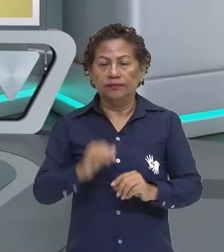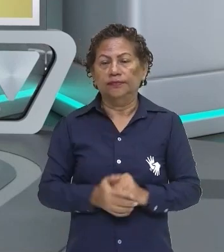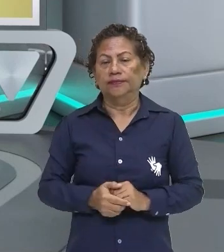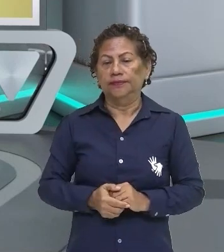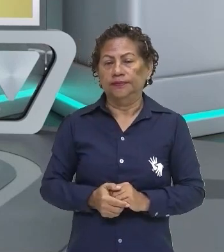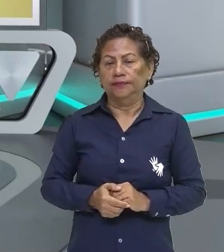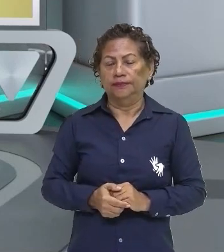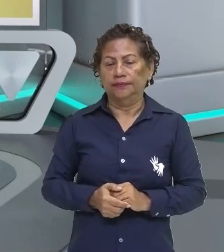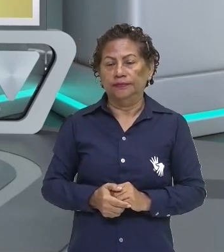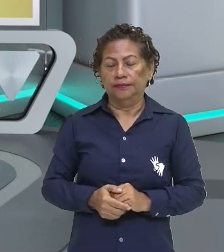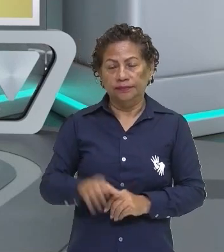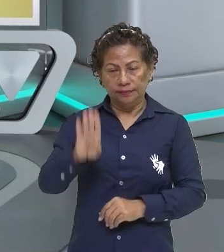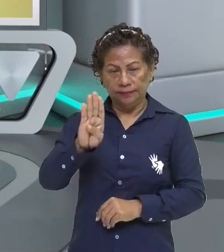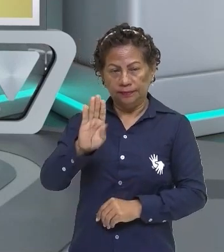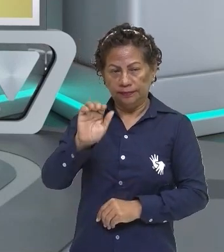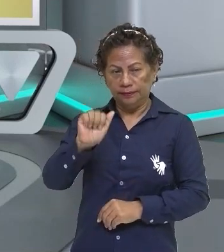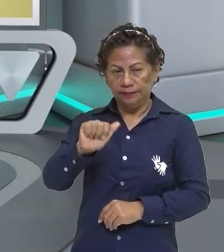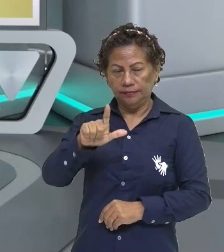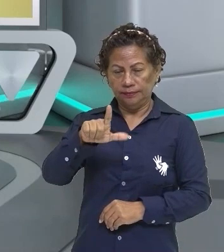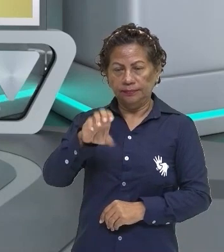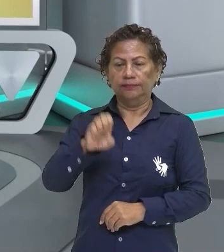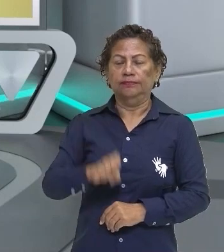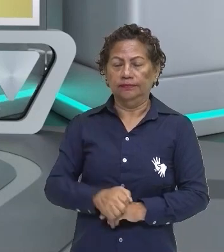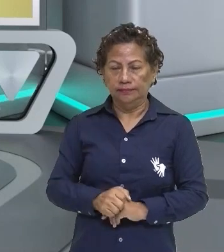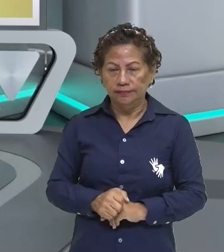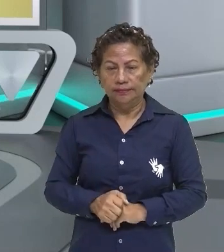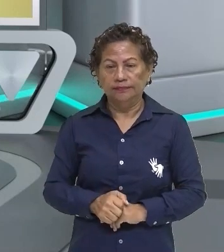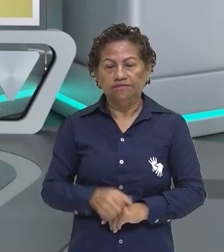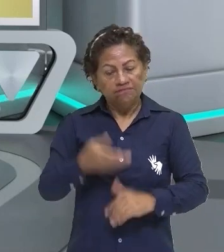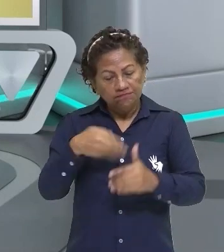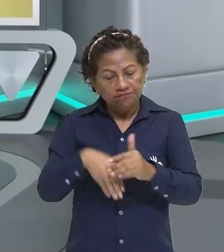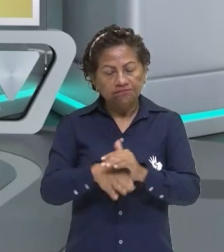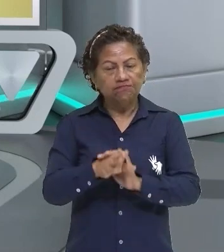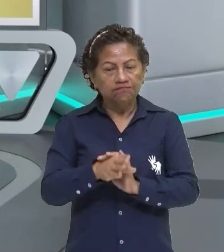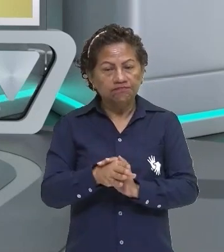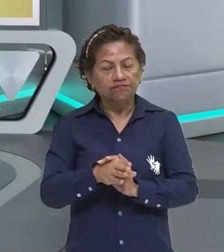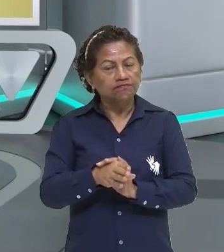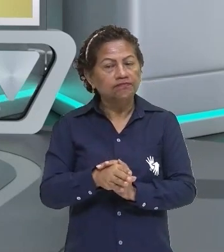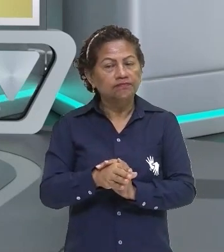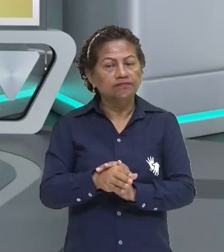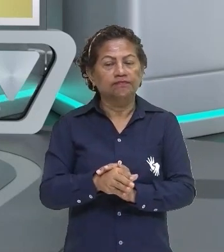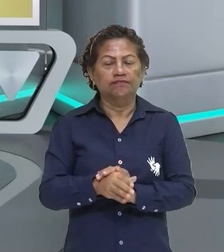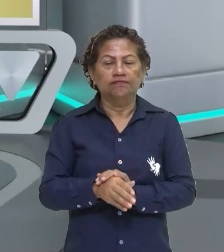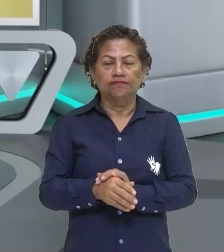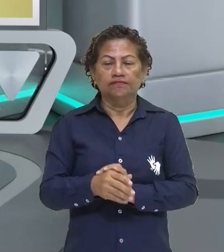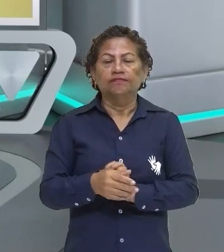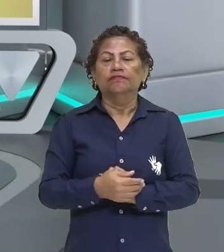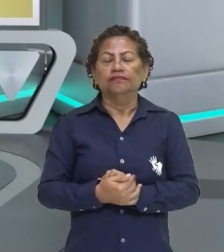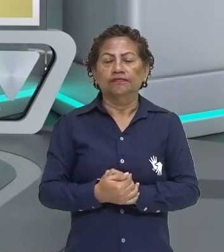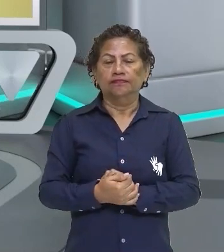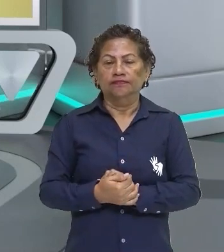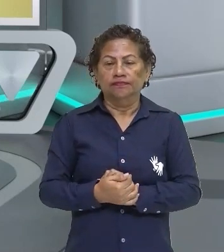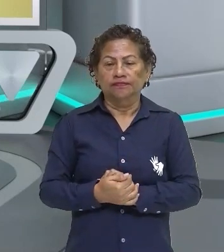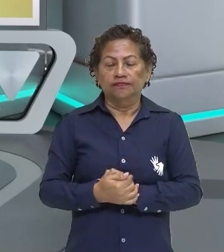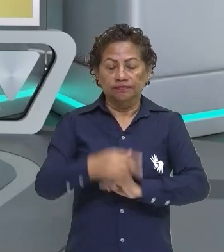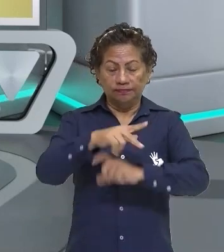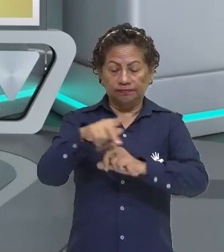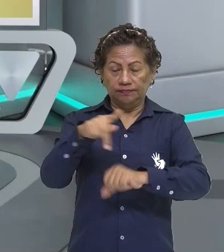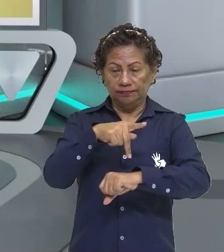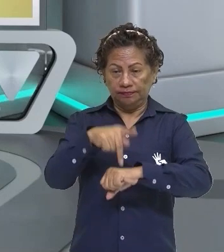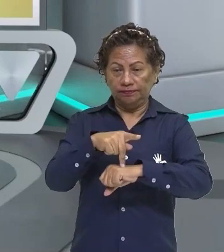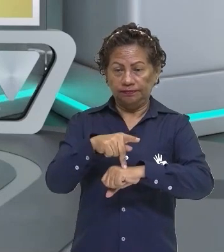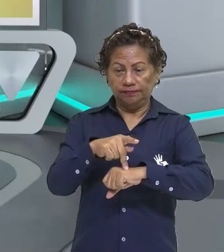a nomenclatura do balé, ela é em francês. Foi onde surgiu, né? Isso quer dizer que, se você fizer uma